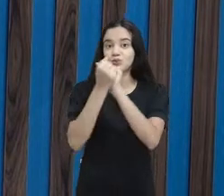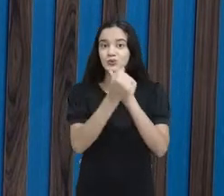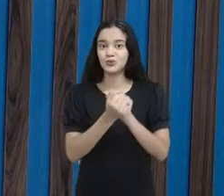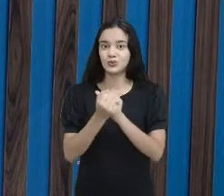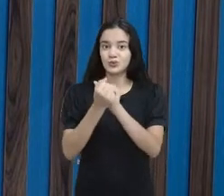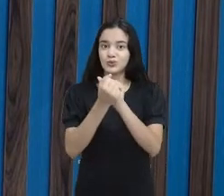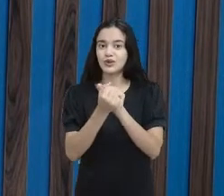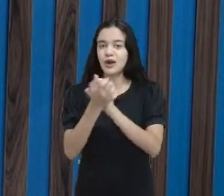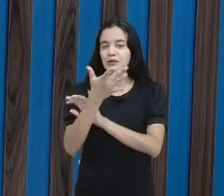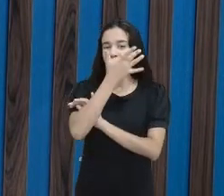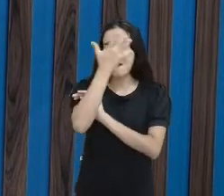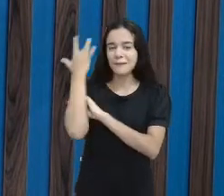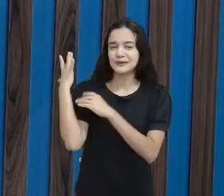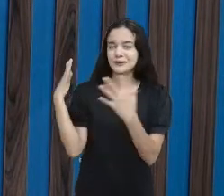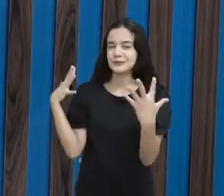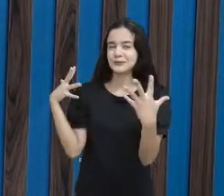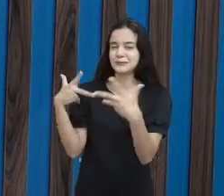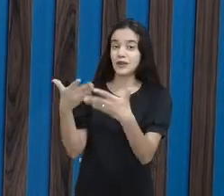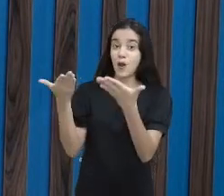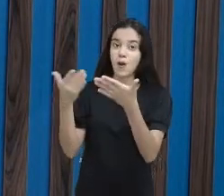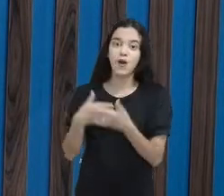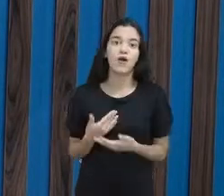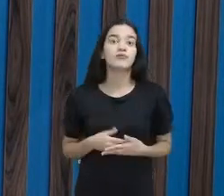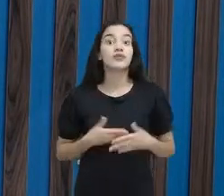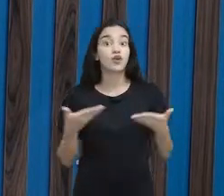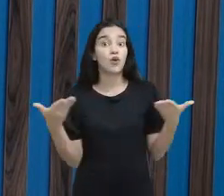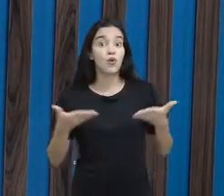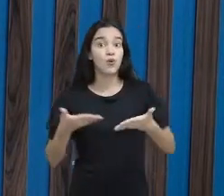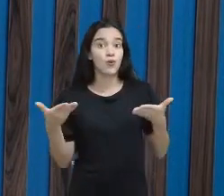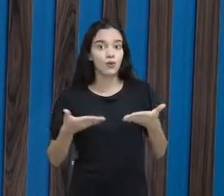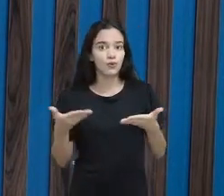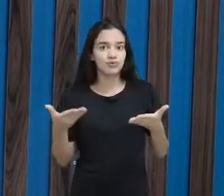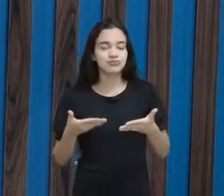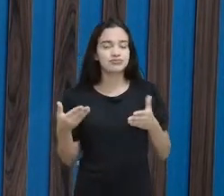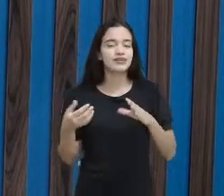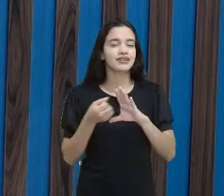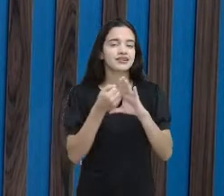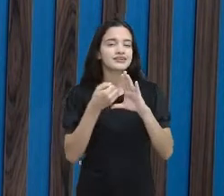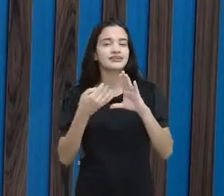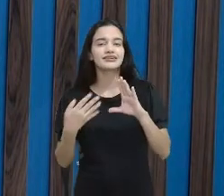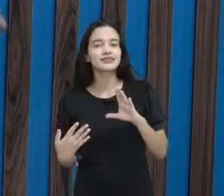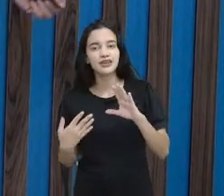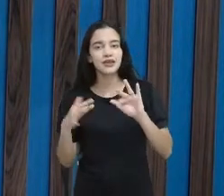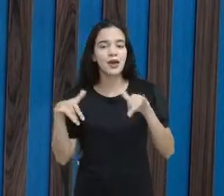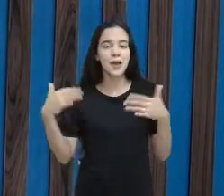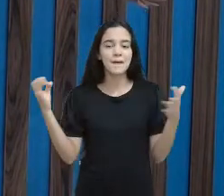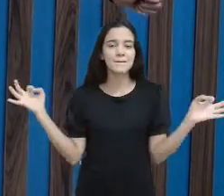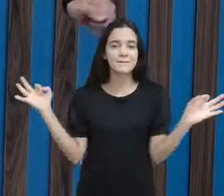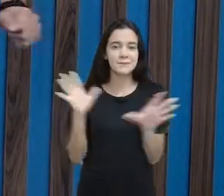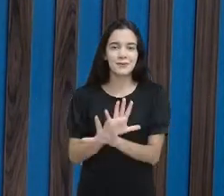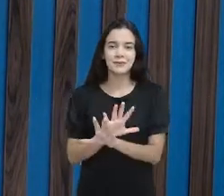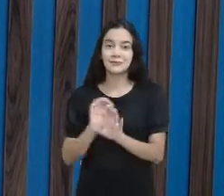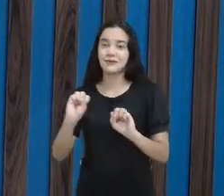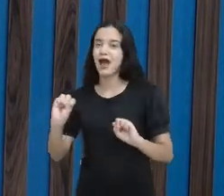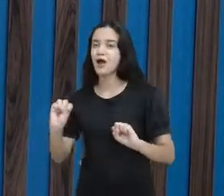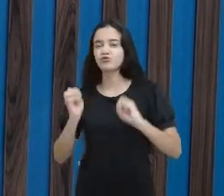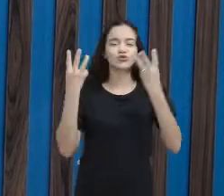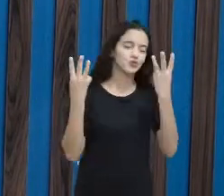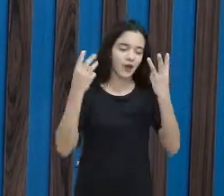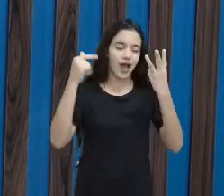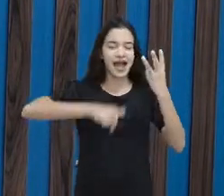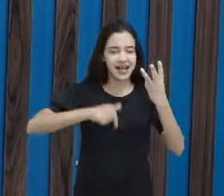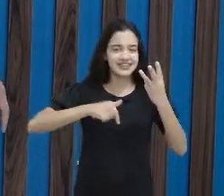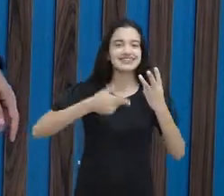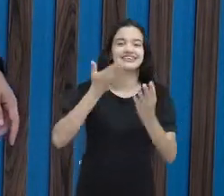aqui de uma pessoa ilustre que hoje está caracterizado aí, né, pronto para dar um show aqui